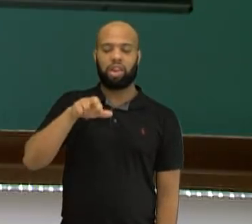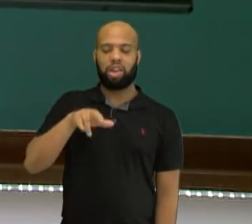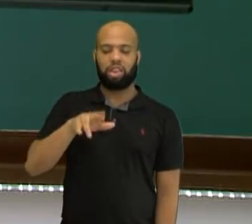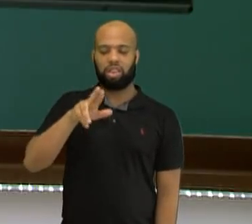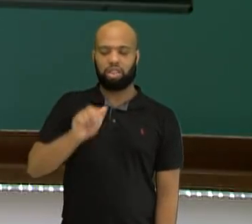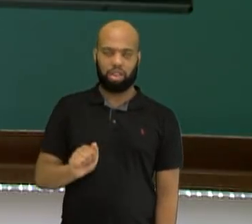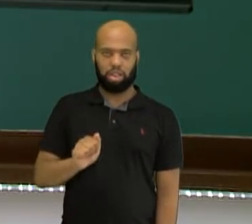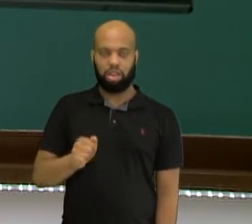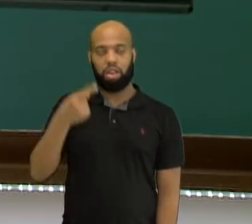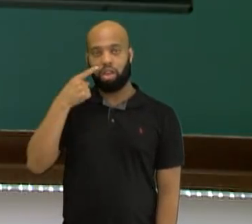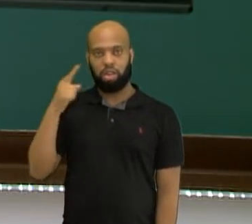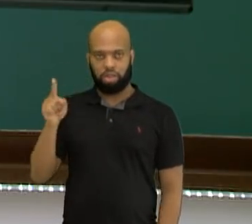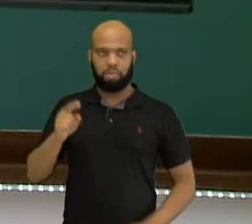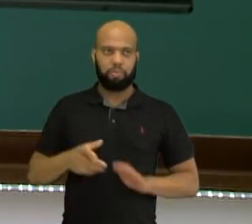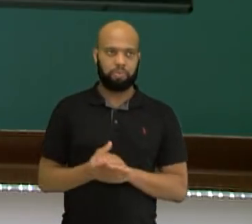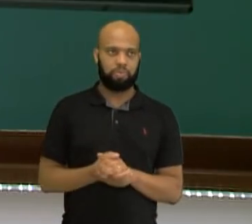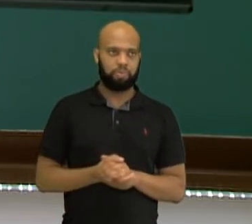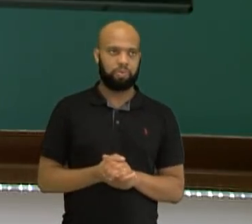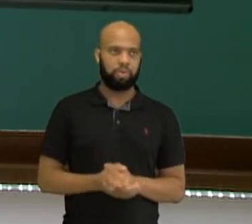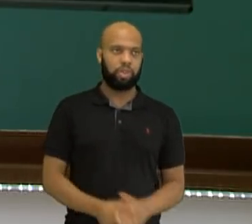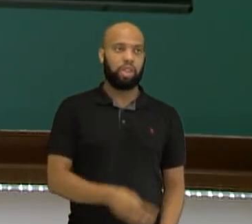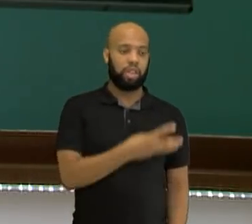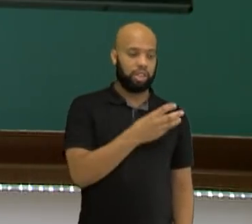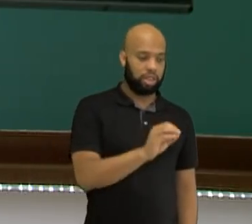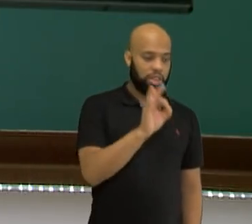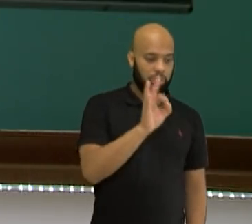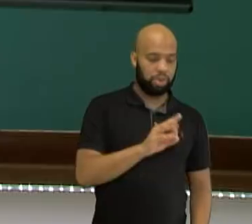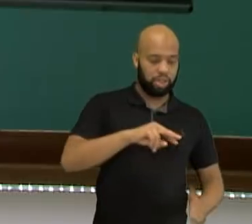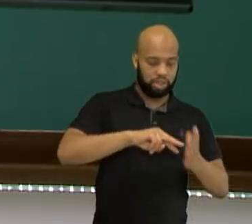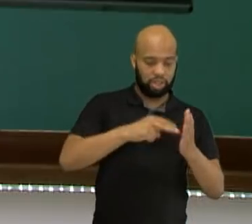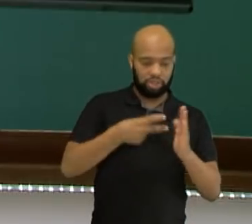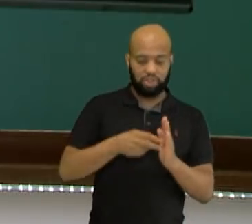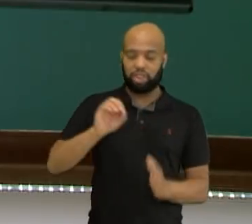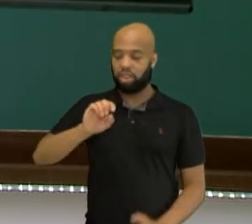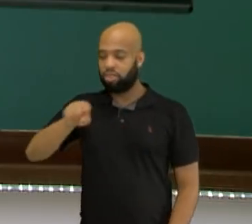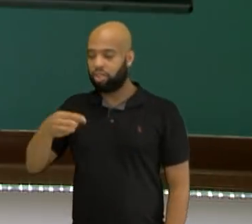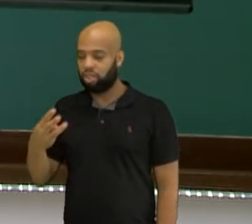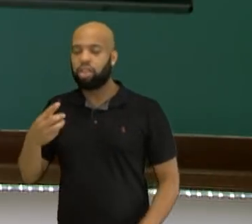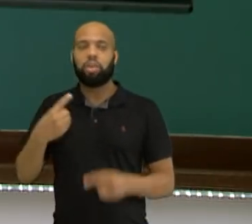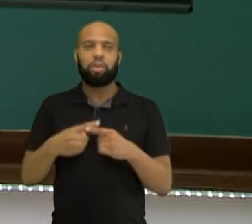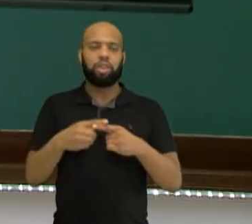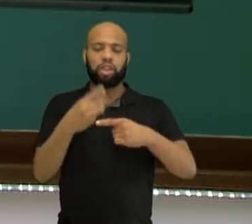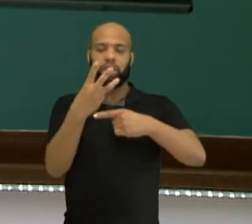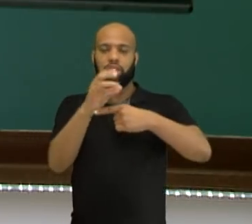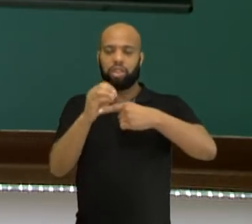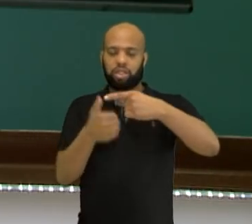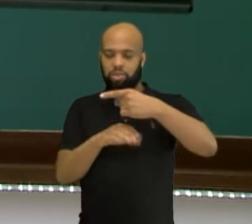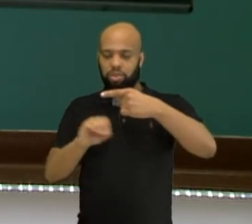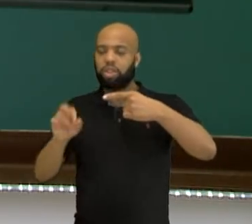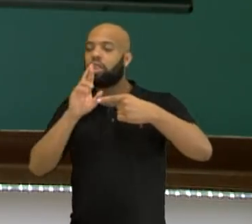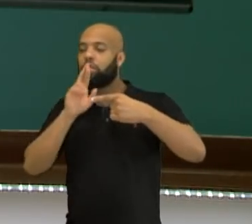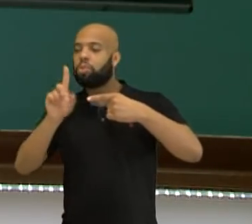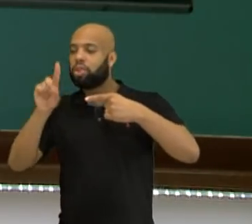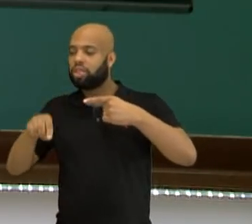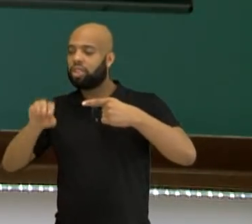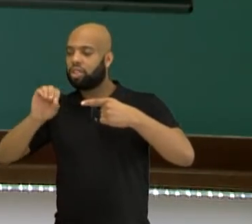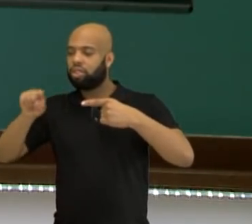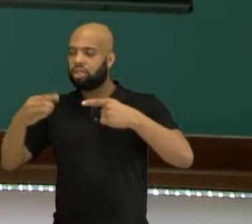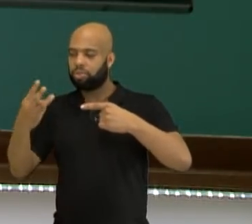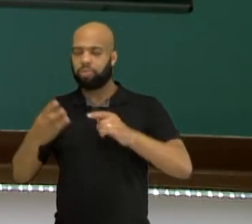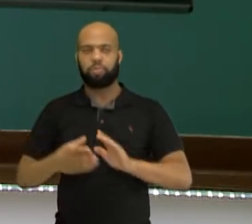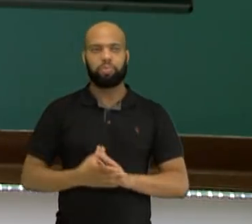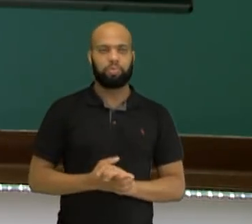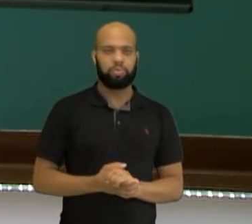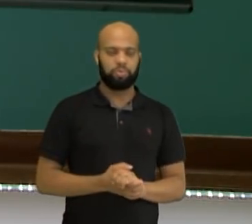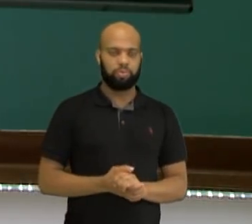certo? Então, olha lá, 30% é 0,3. Por quê? Porque 30 sobre 100, tira um zero em cima e